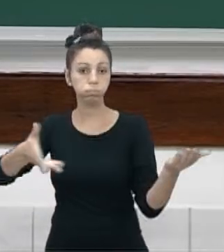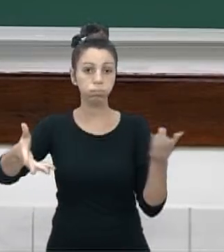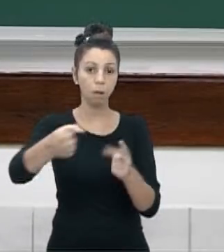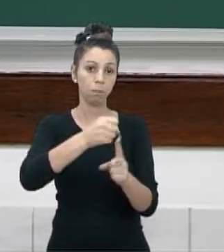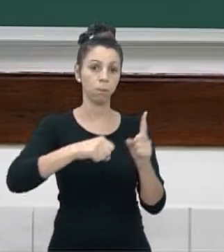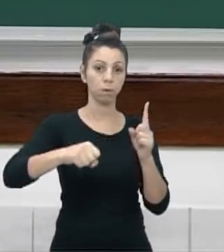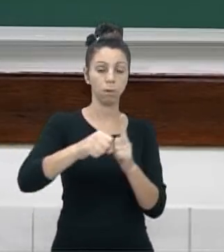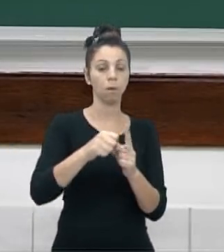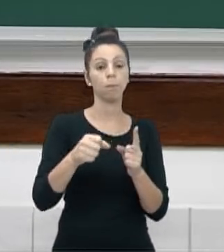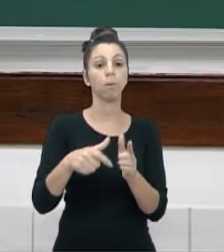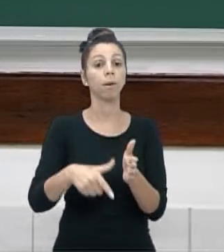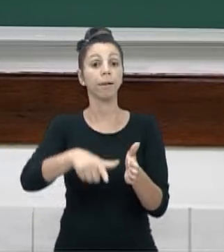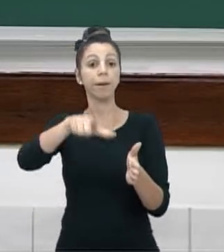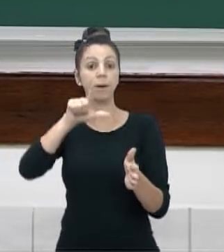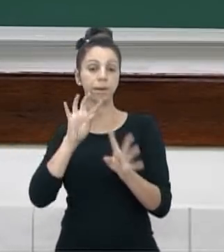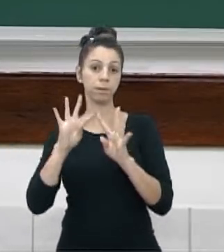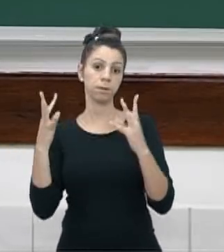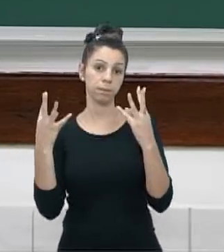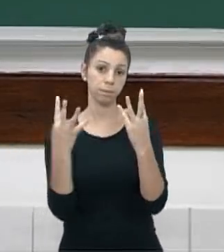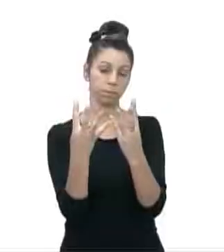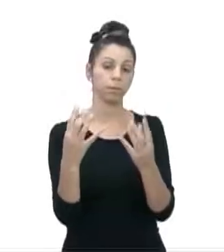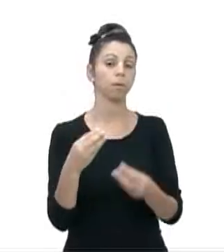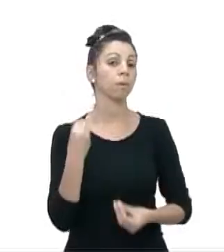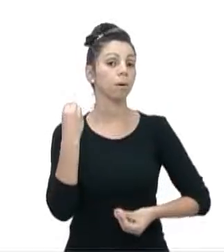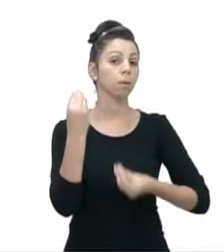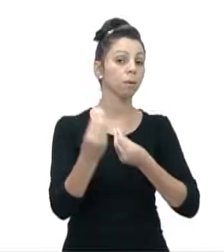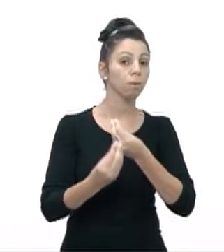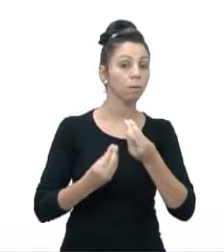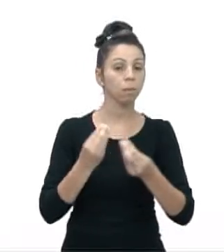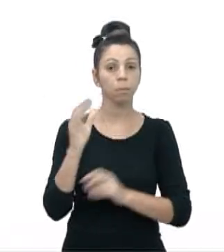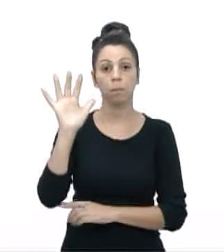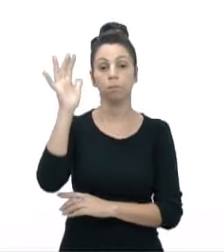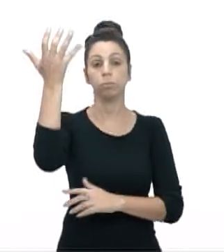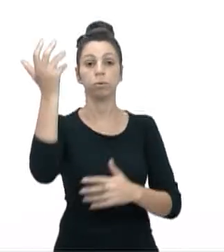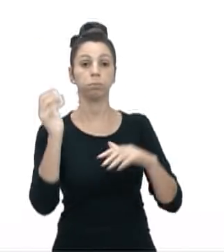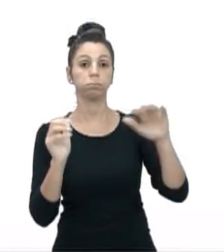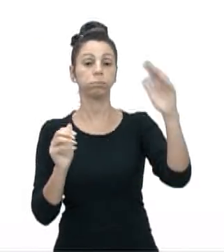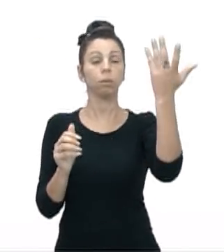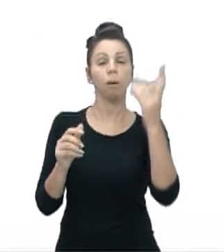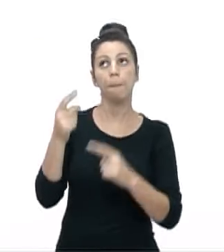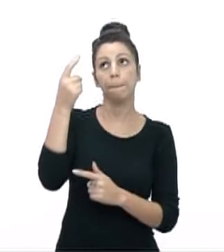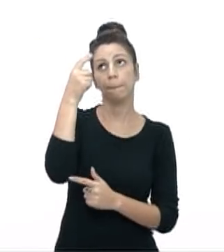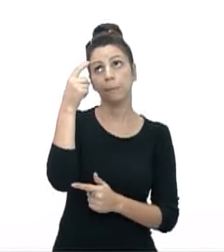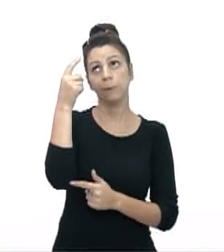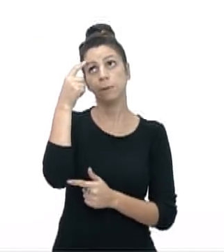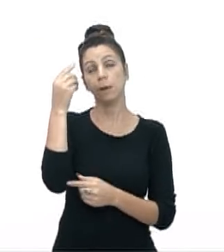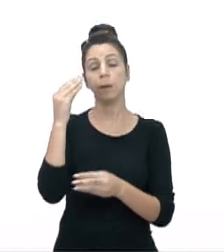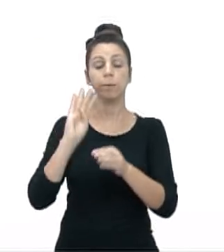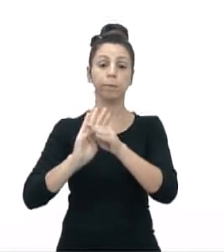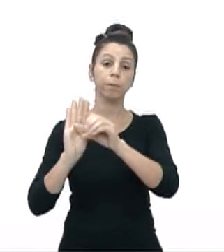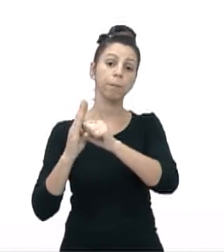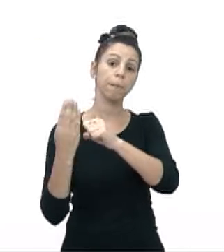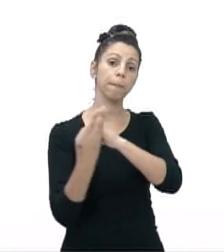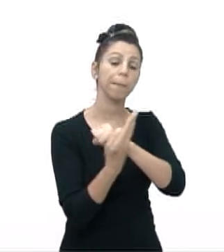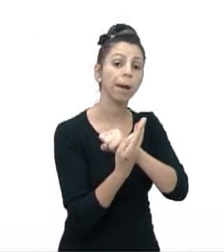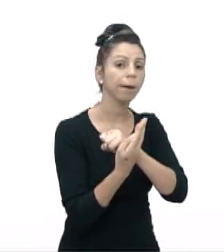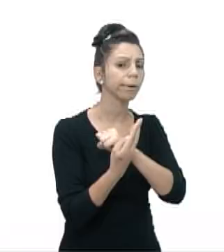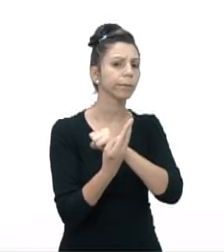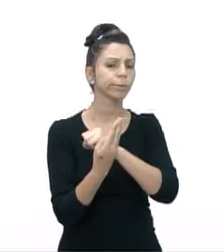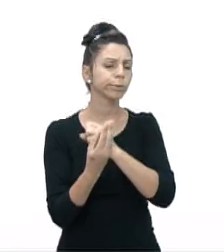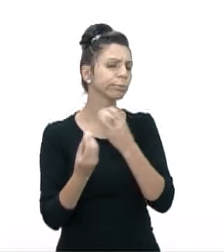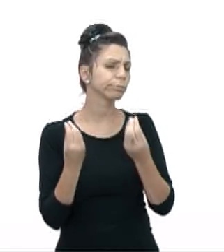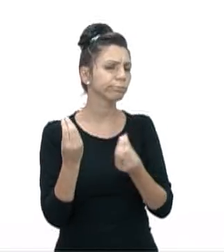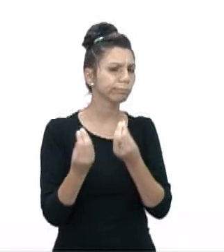antes da pandemia. Que tipo será de evento seria necessário você pensar aí na tua comunidade, no teu bairro? Né?